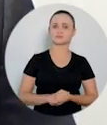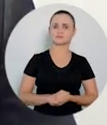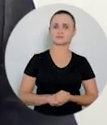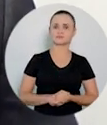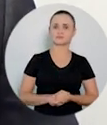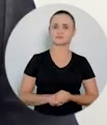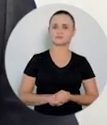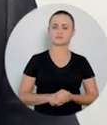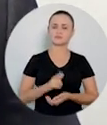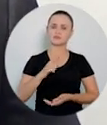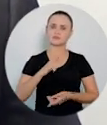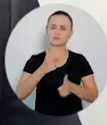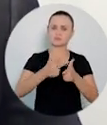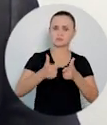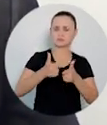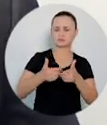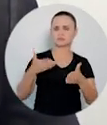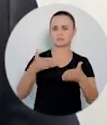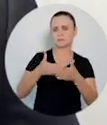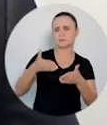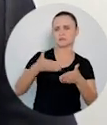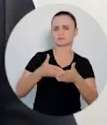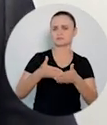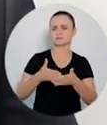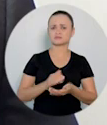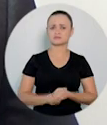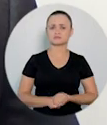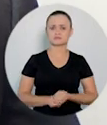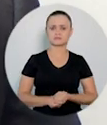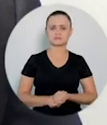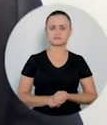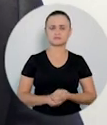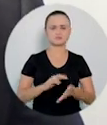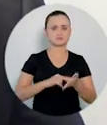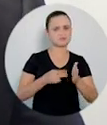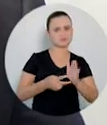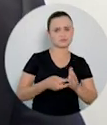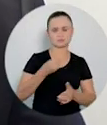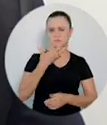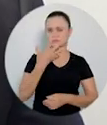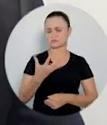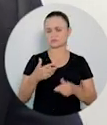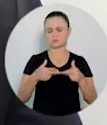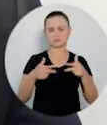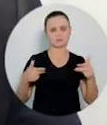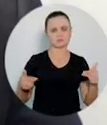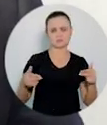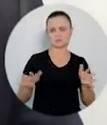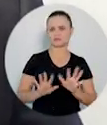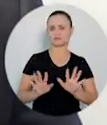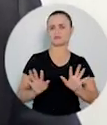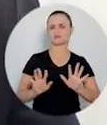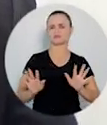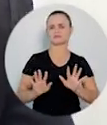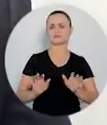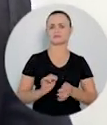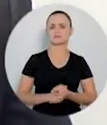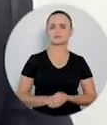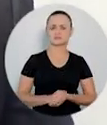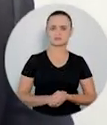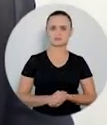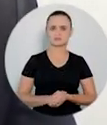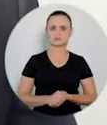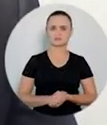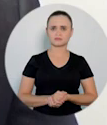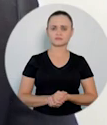federais, passe a ter aí sérias restrições. E isso não é uma coisa que somente acontece agora,